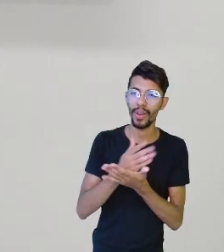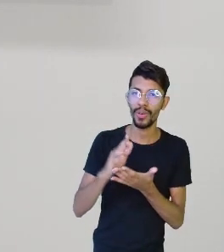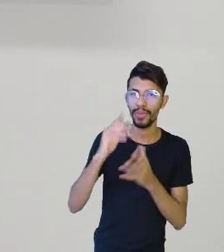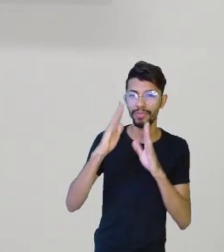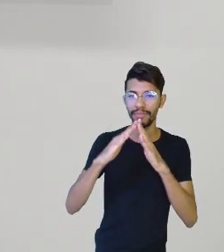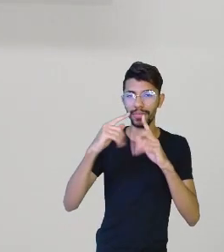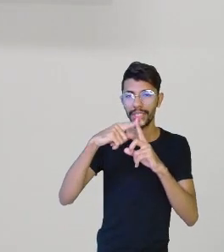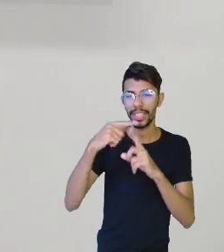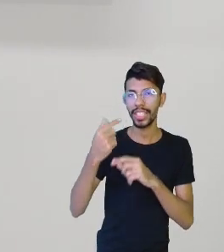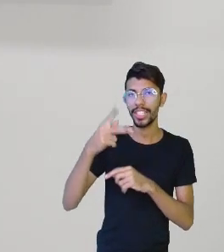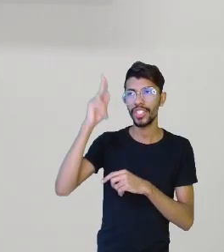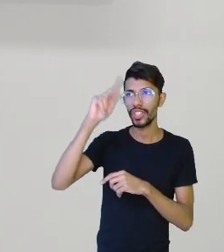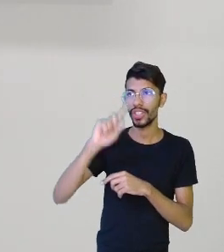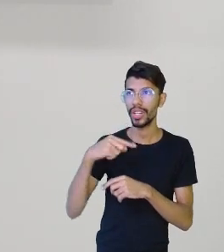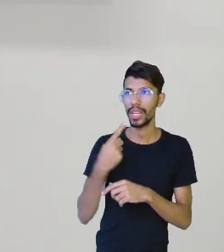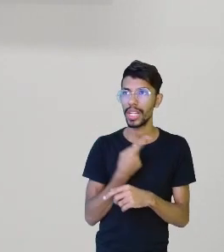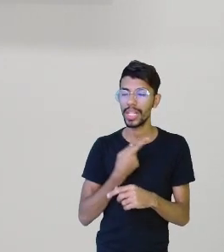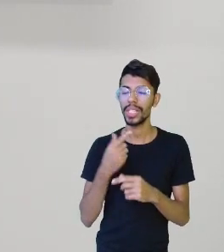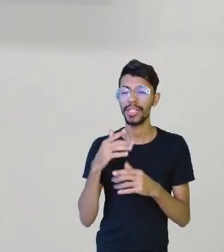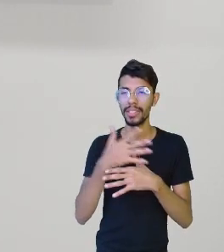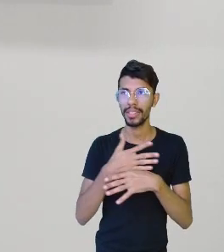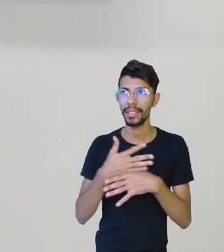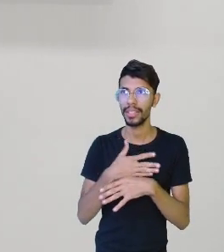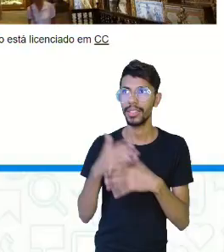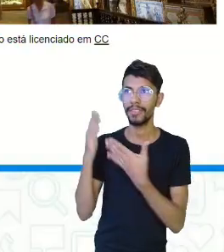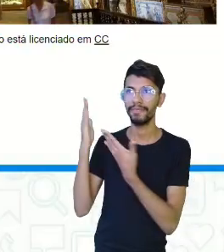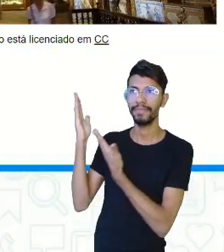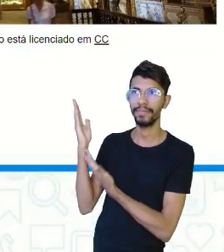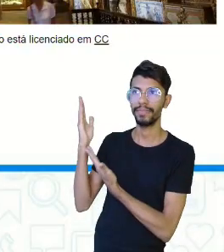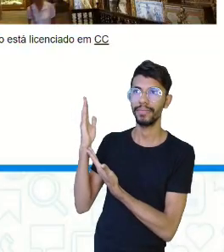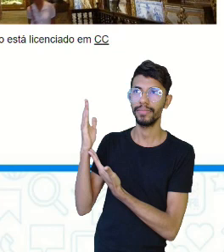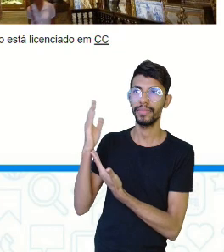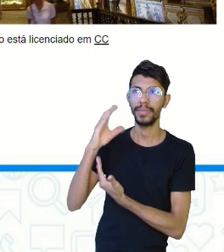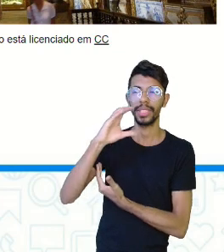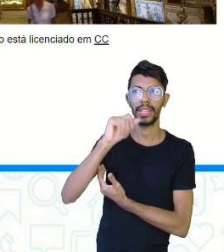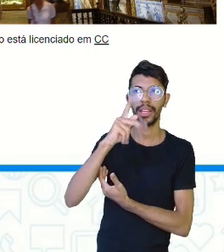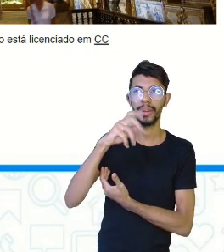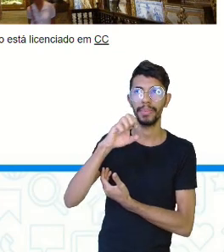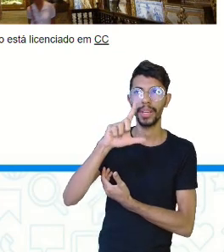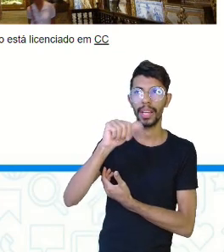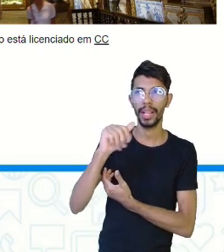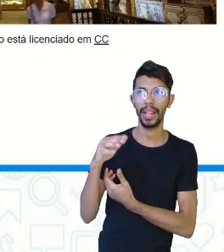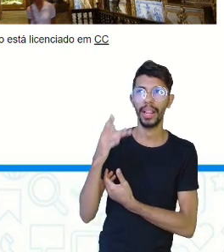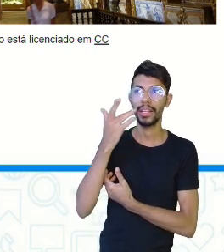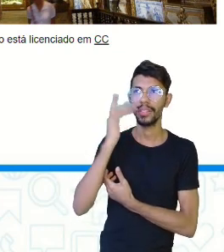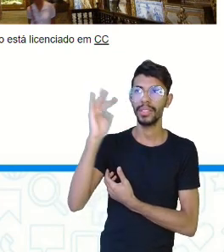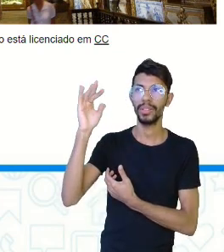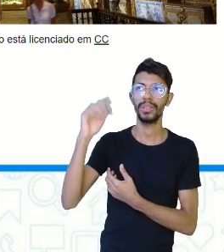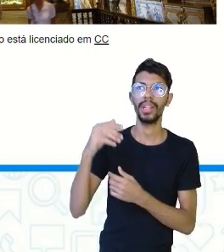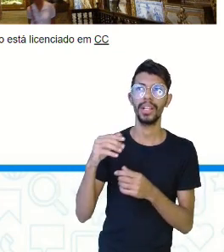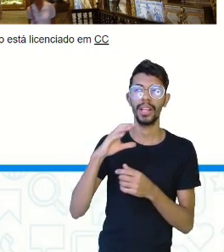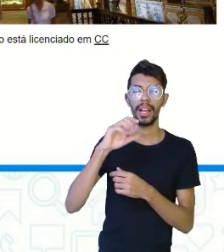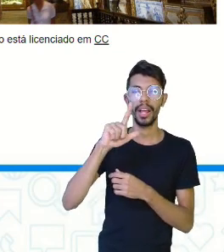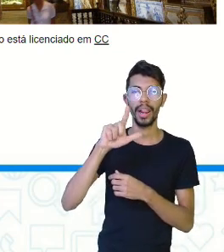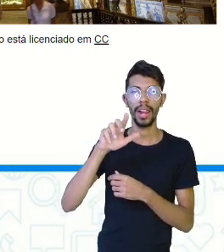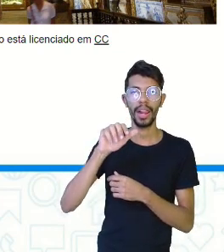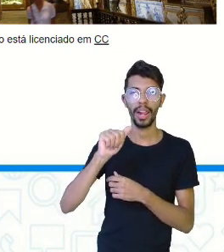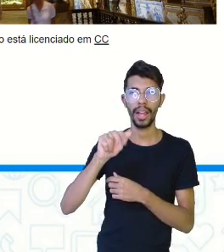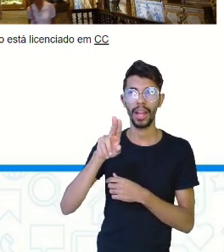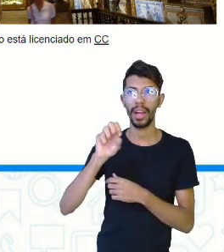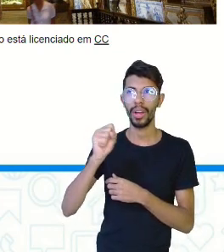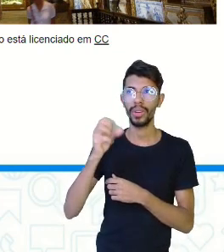A Capela Dourada, claustro e igreja da Ordem Terceira de São Francisco, é um nome tão grande, ela